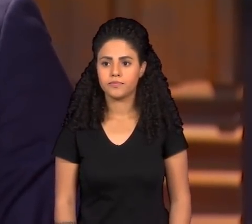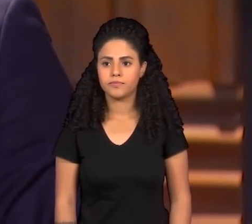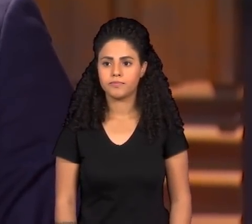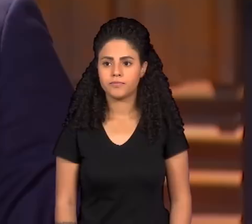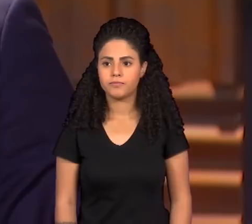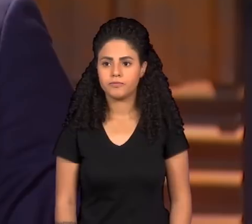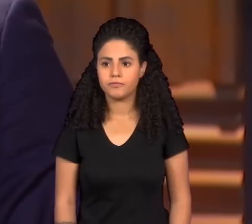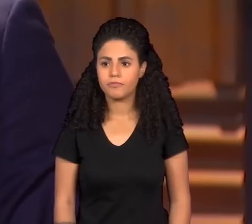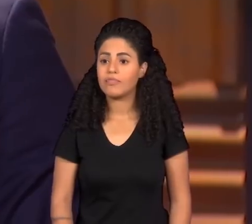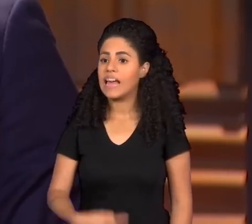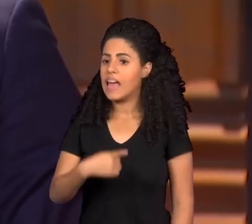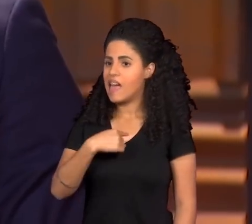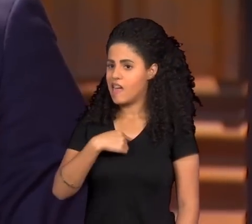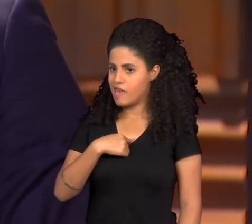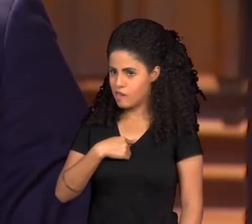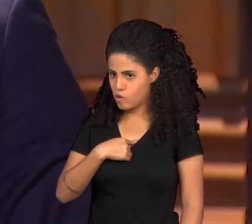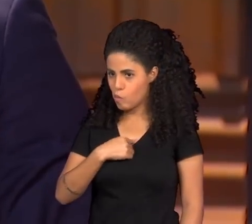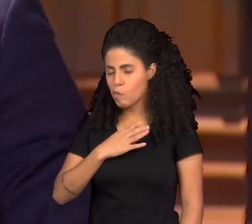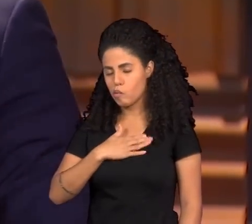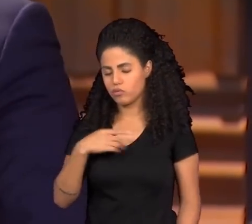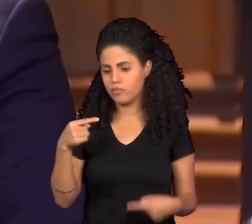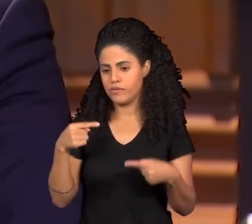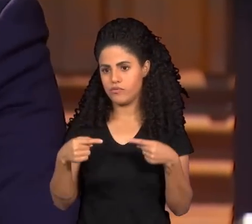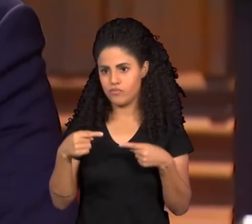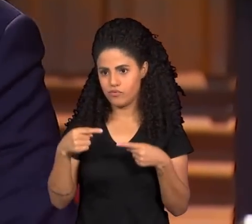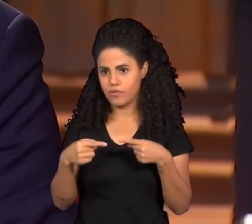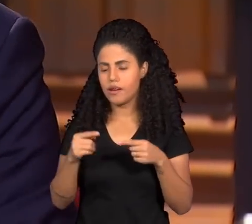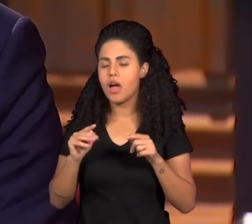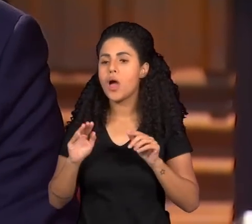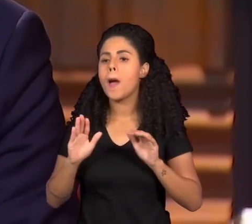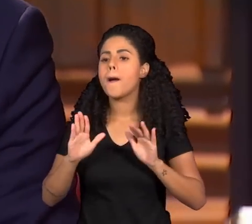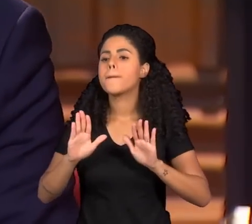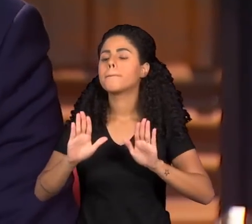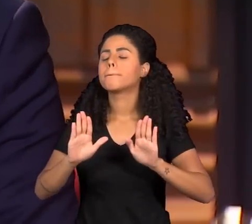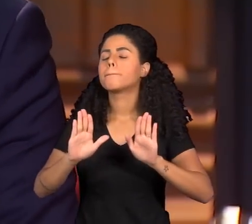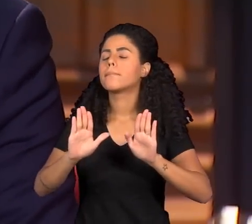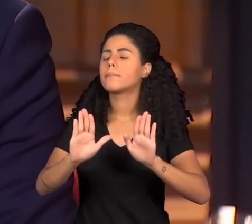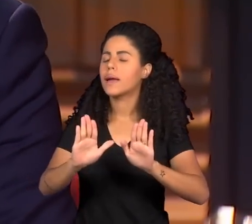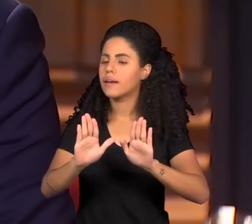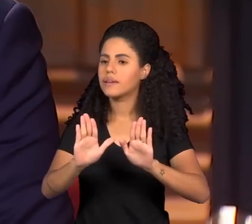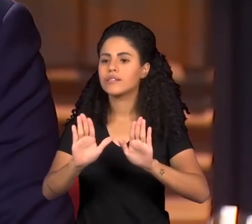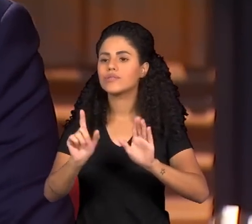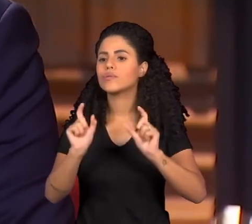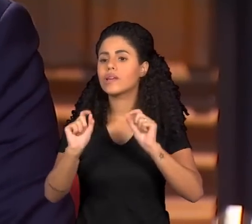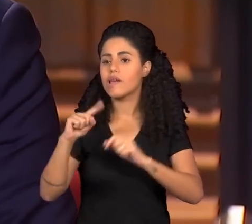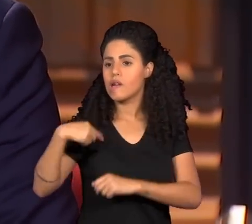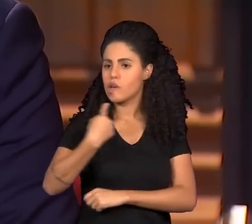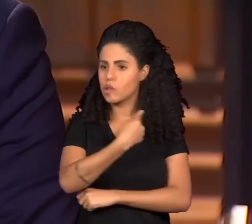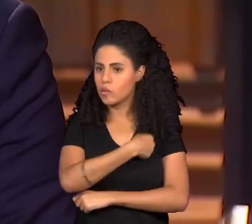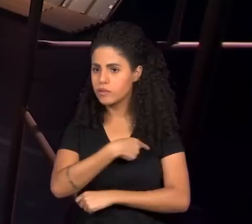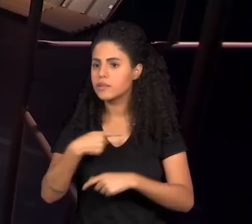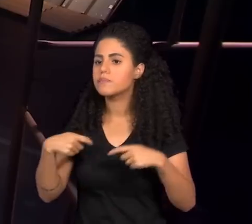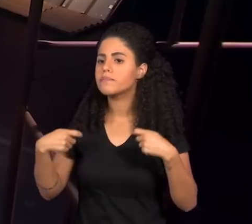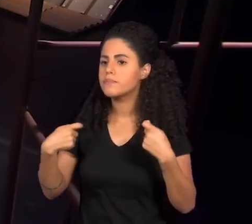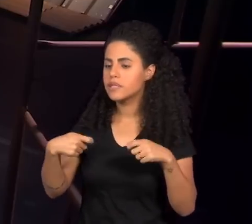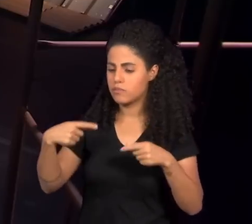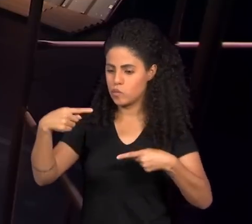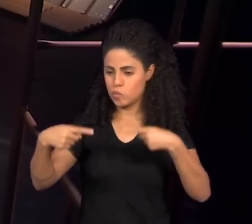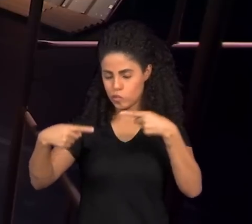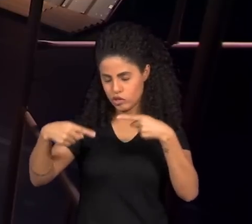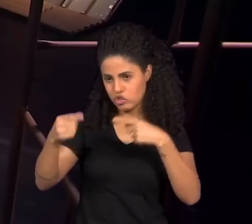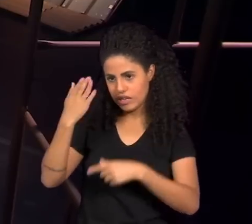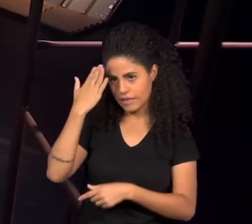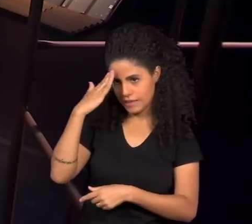eu sou um cara político, mas no sentido que todos nós fazemos política. Não tem